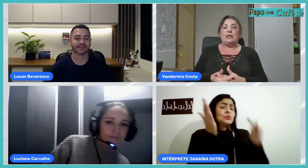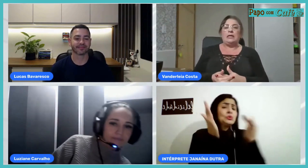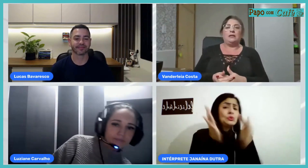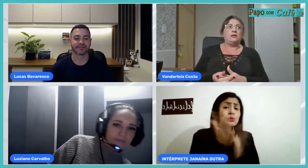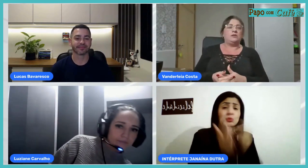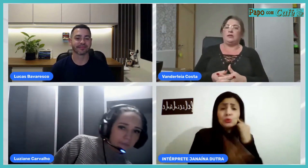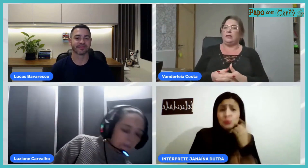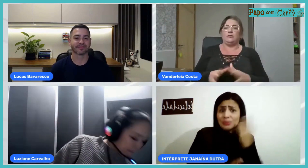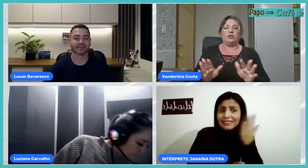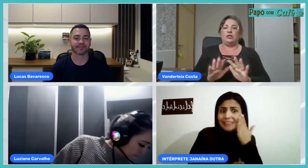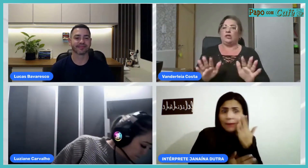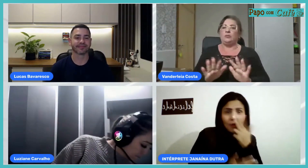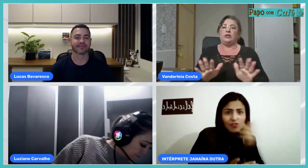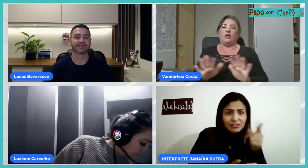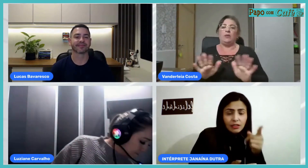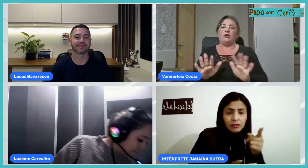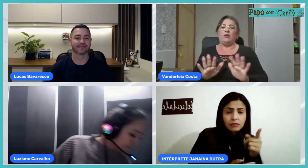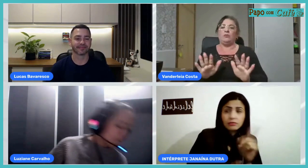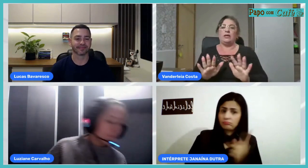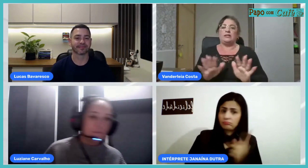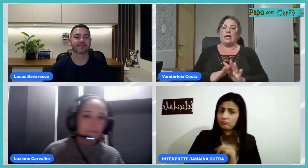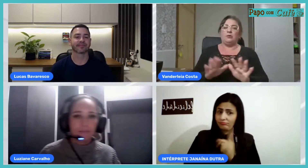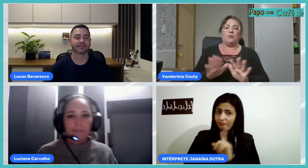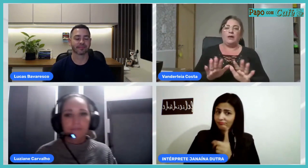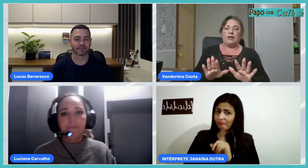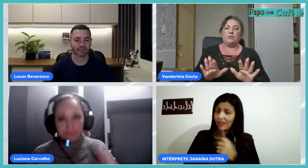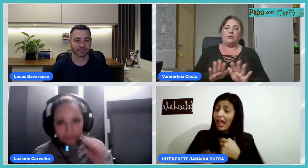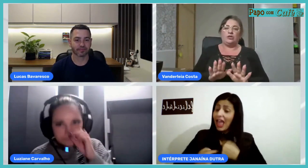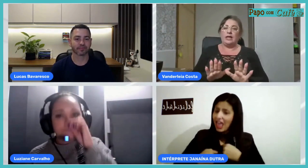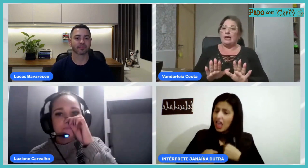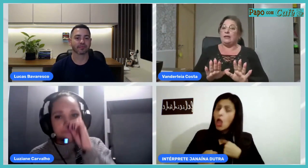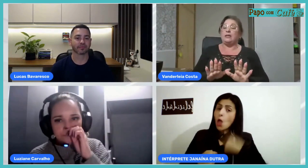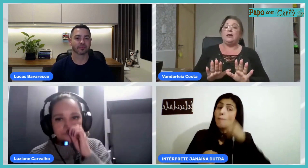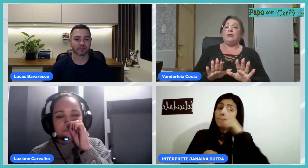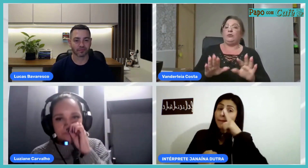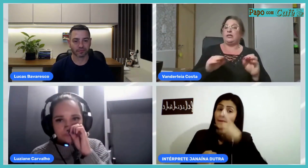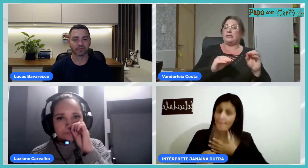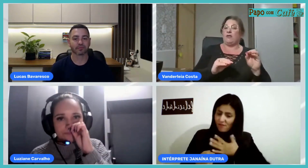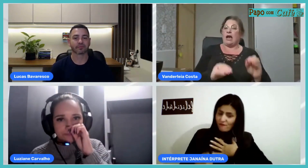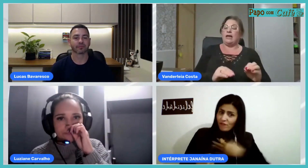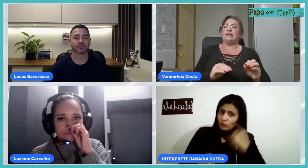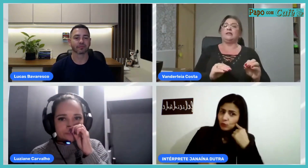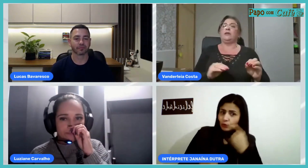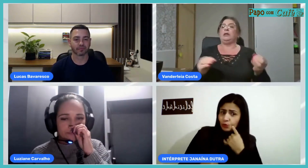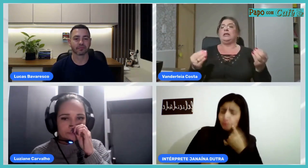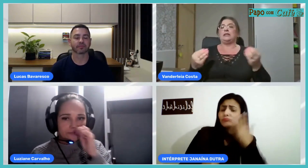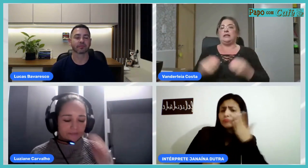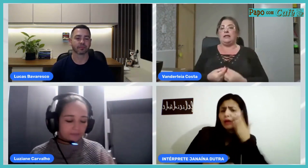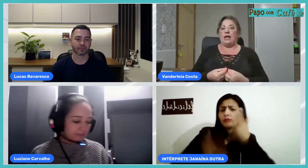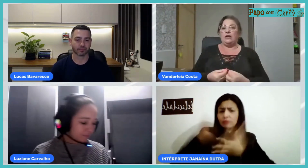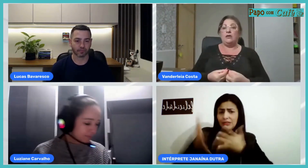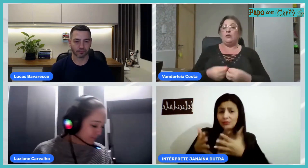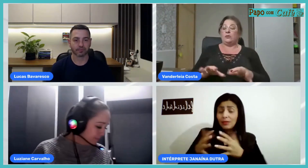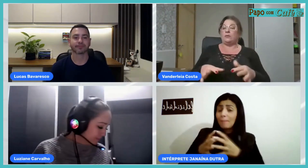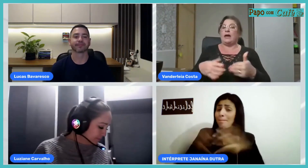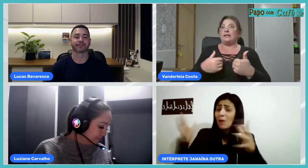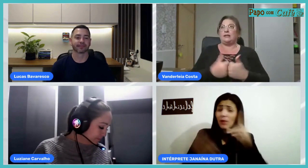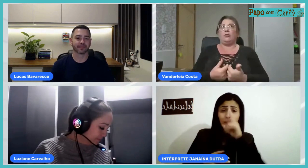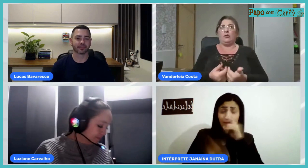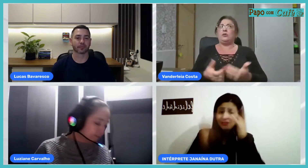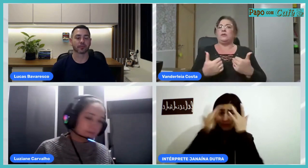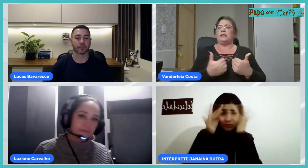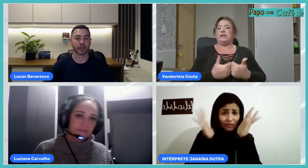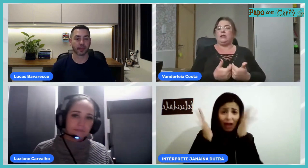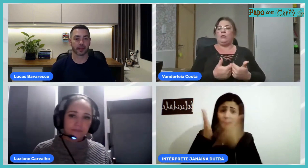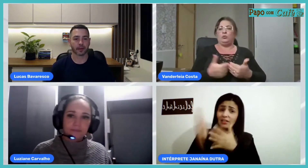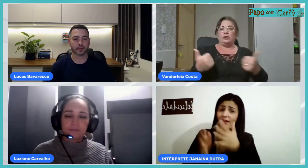que tem a família. Eu disse, não, gente, não me tomem como exemplo, como parâmetro de nada, porque são raras as famílias que têm os pais,